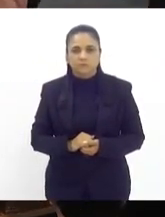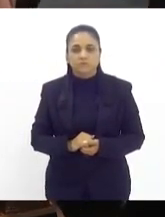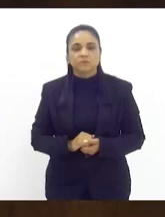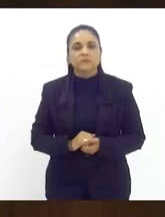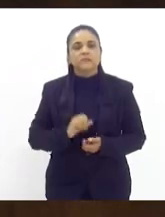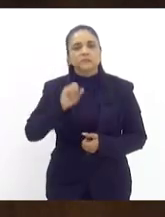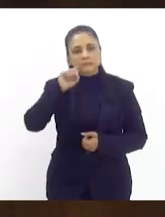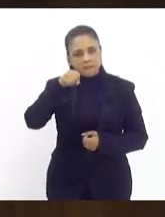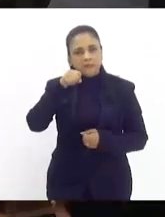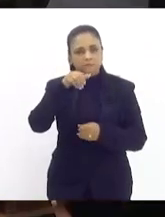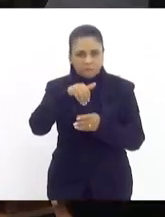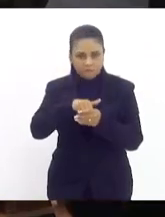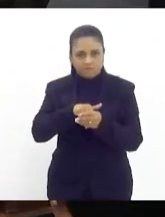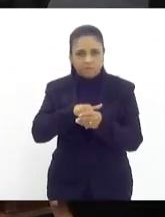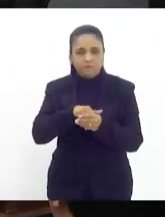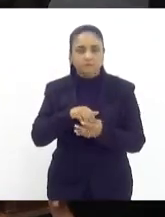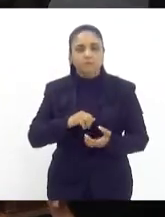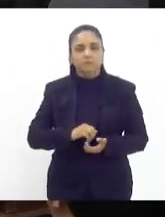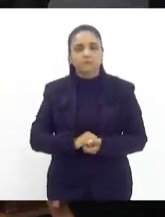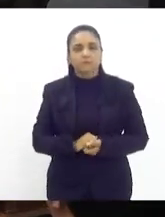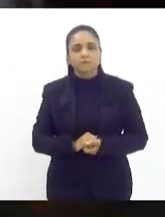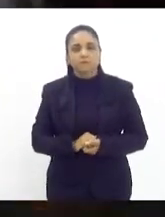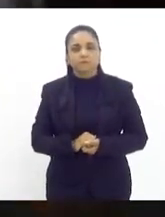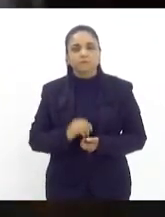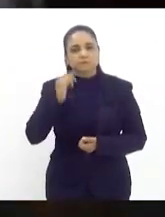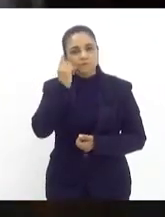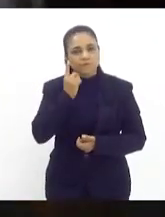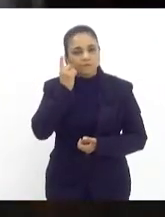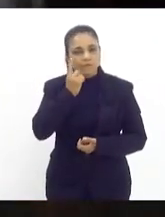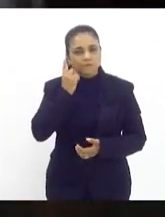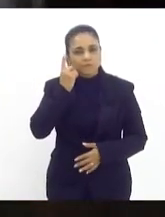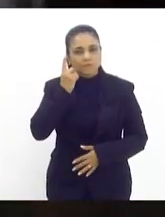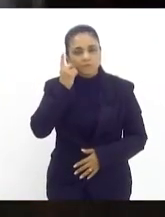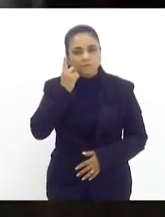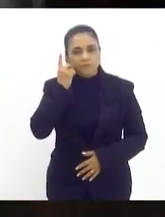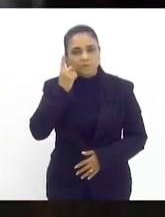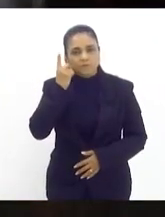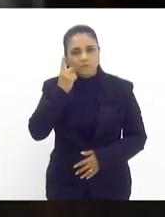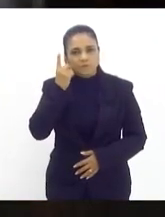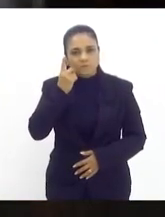Voto sim, senhora presidente. Deputado.